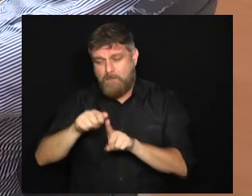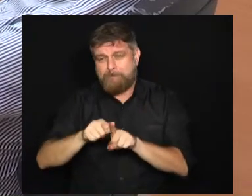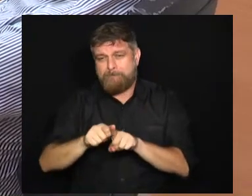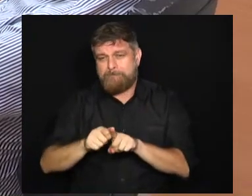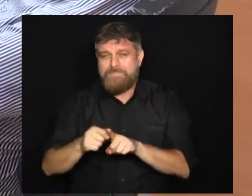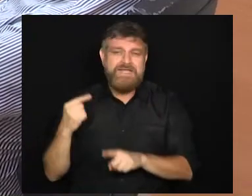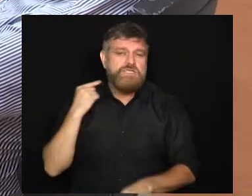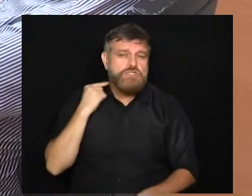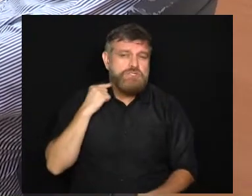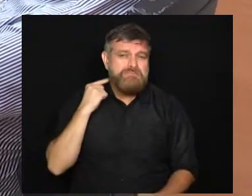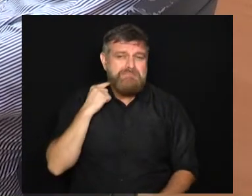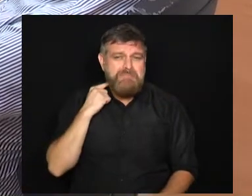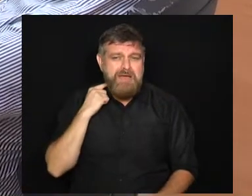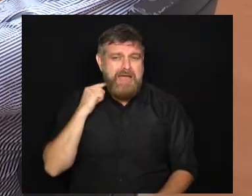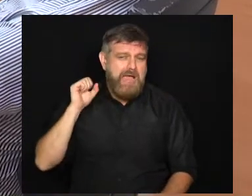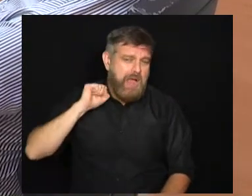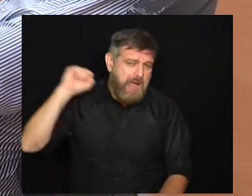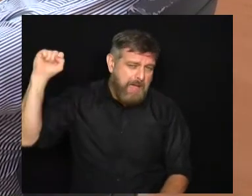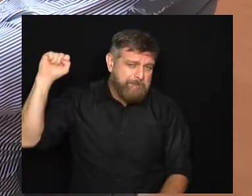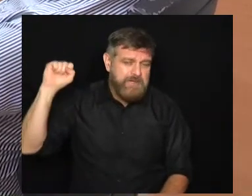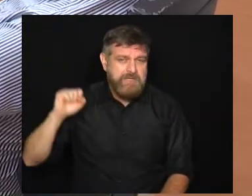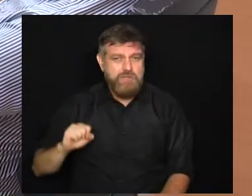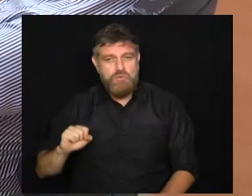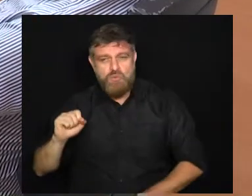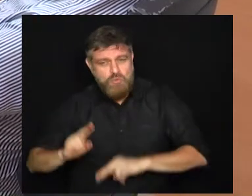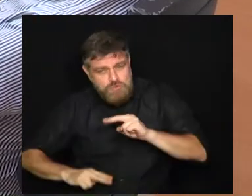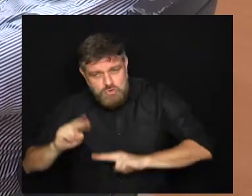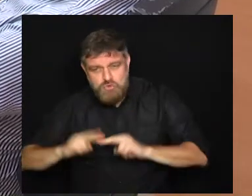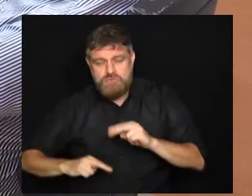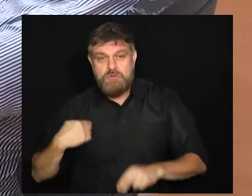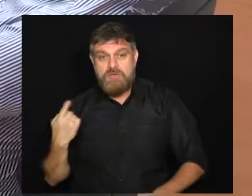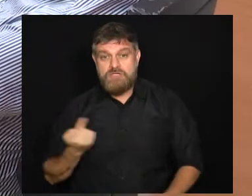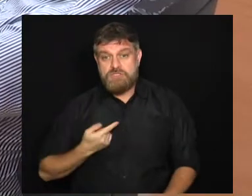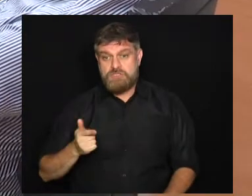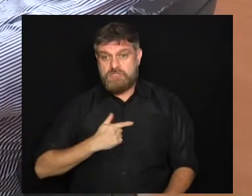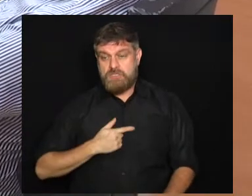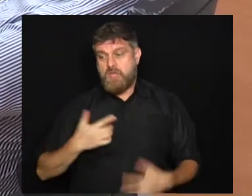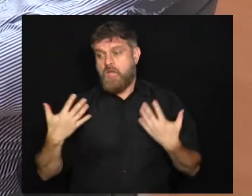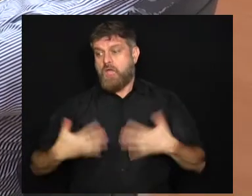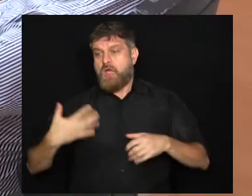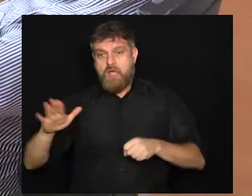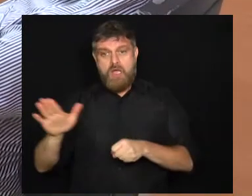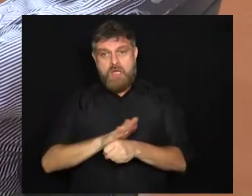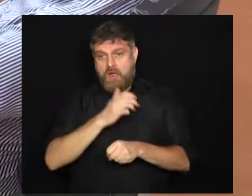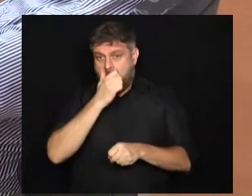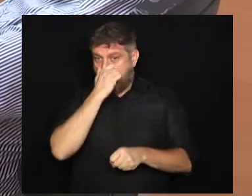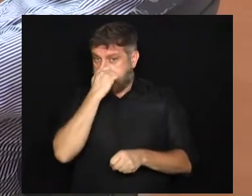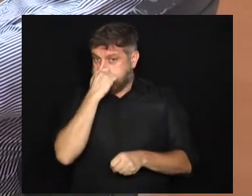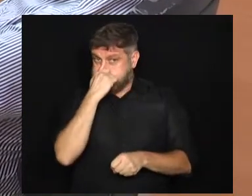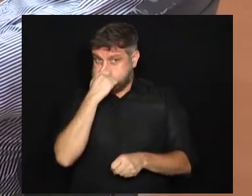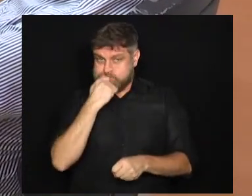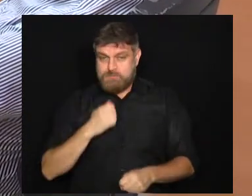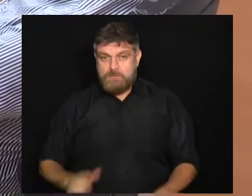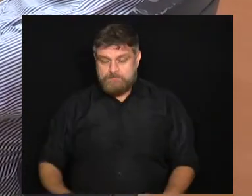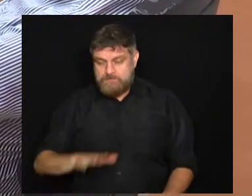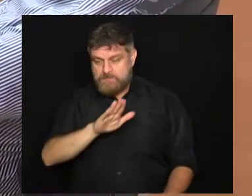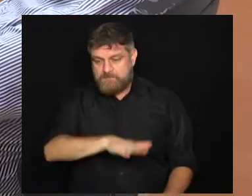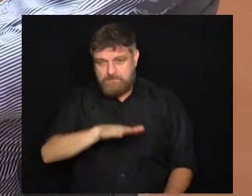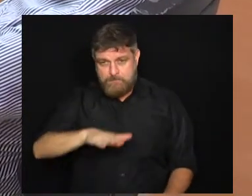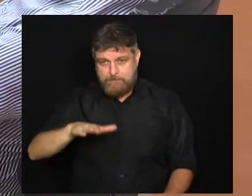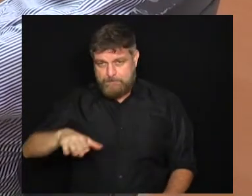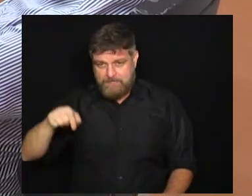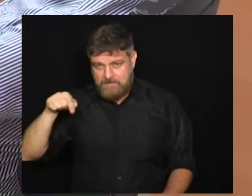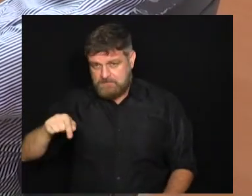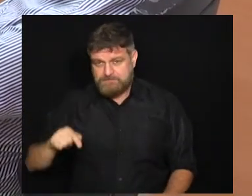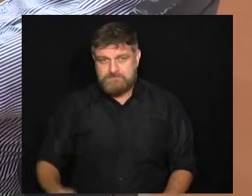maio principalmente, final de abril, começo de junho, a gente tem muitas vezes aquela sobrecarga, por exemplo, no pronto atendimento infantil, por causa